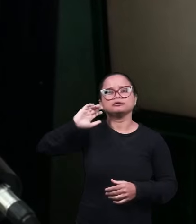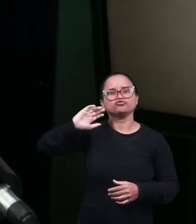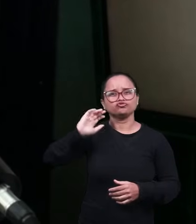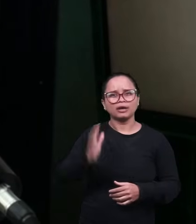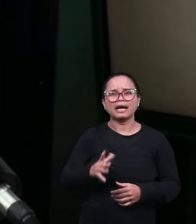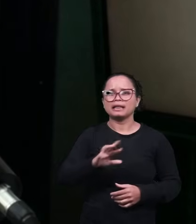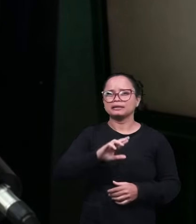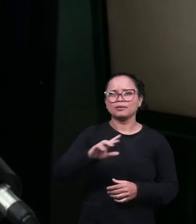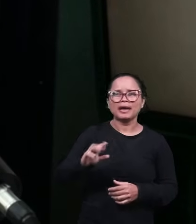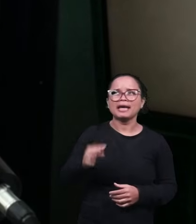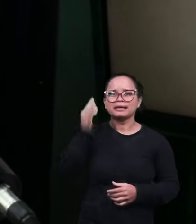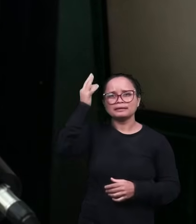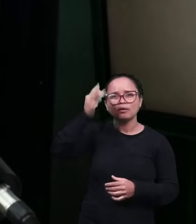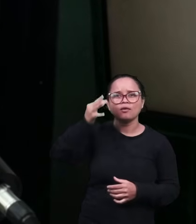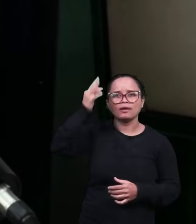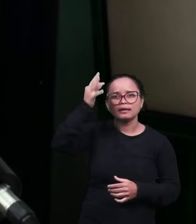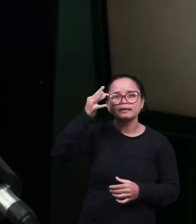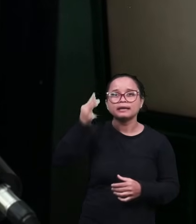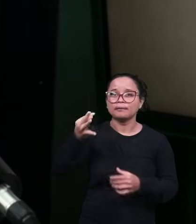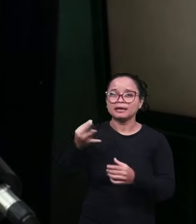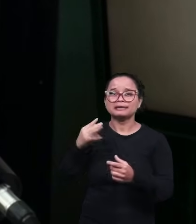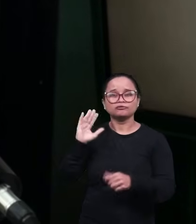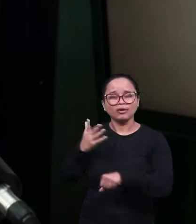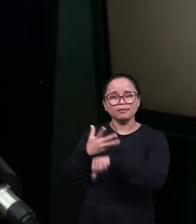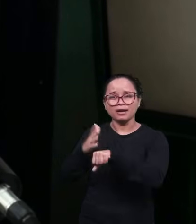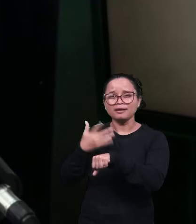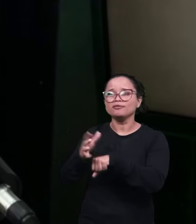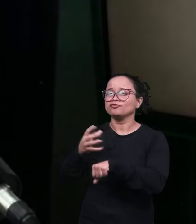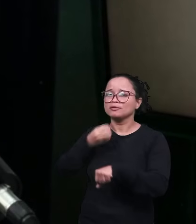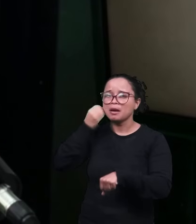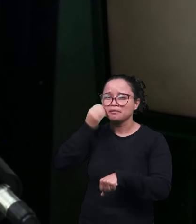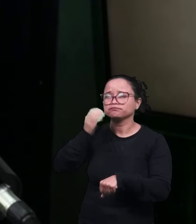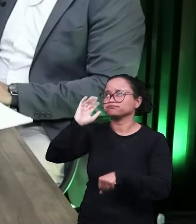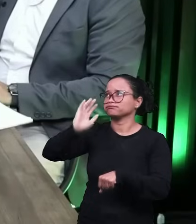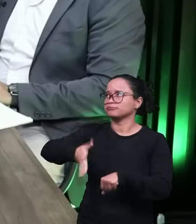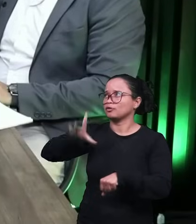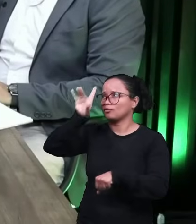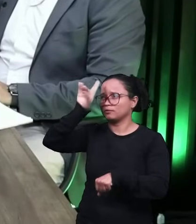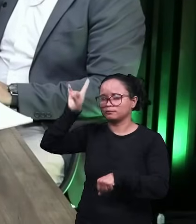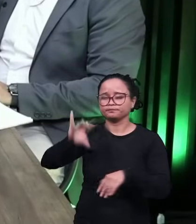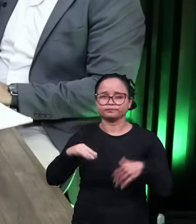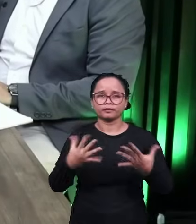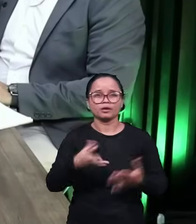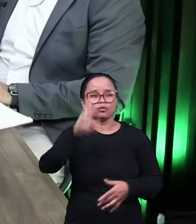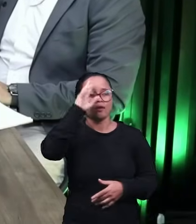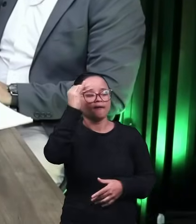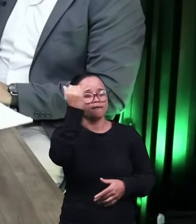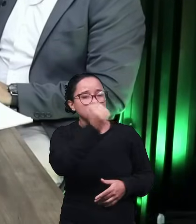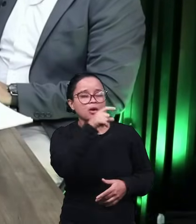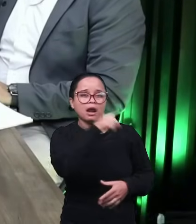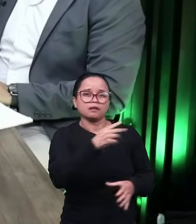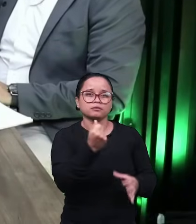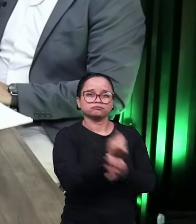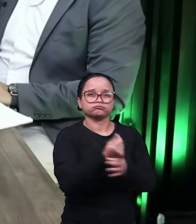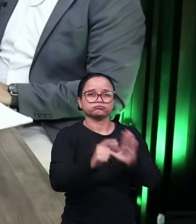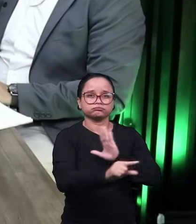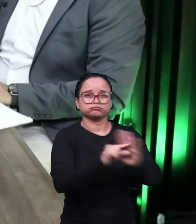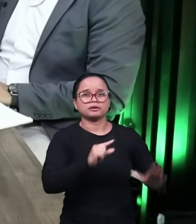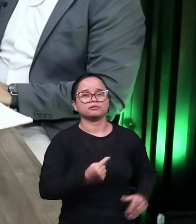algo teórico, era uma prática no relacionamento dele com Deus. E o Senhor diz a Abrão assim, ainda no versículo